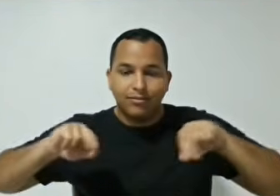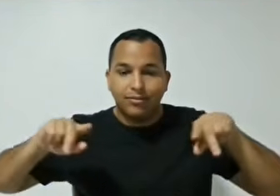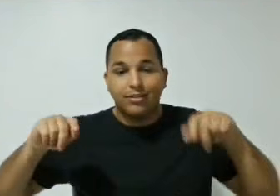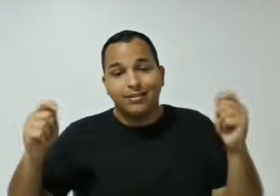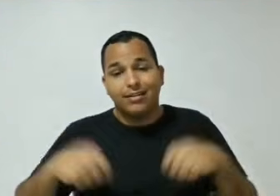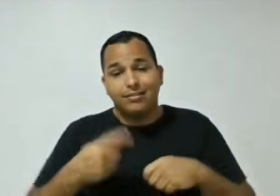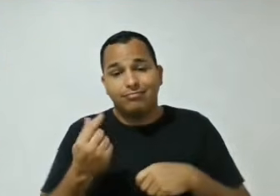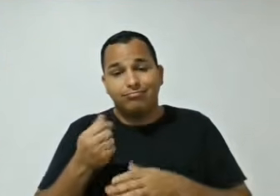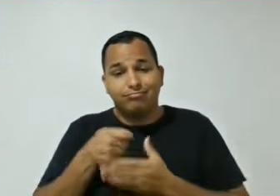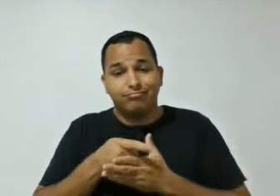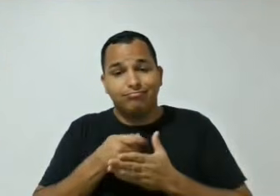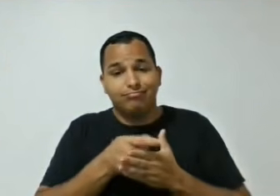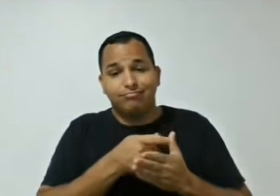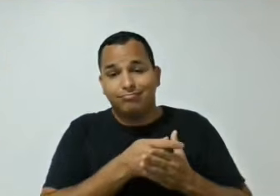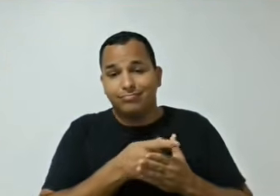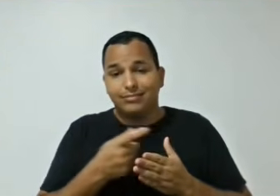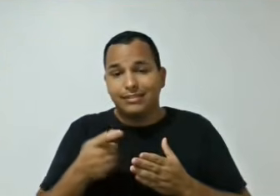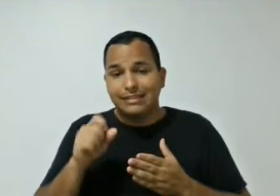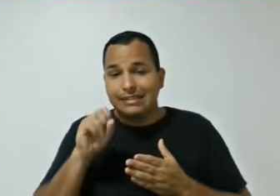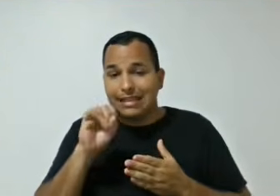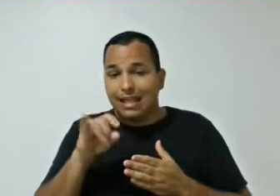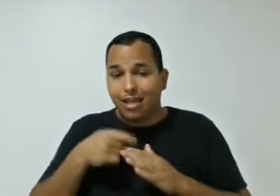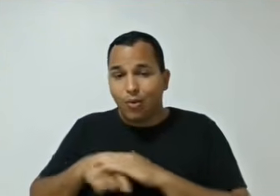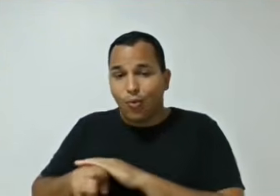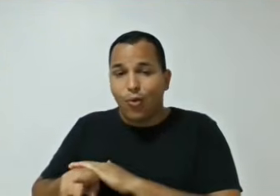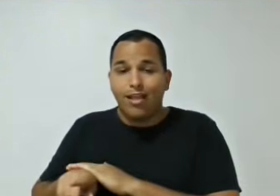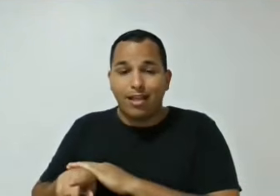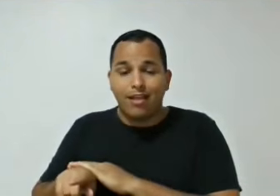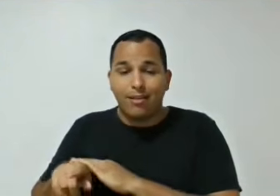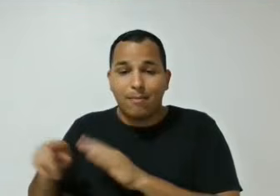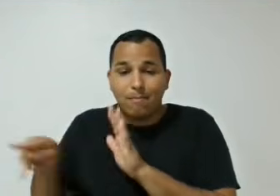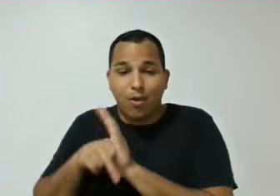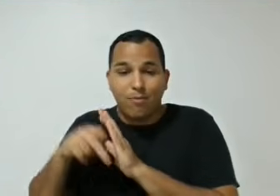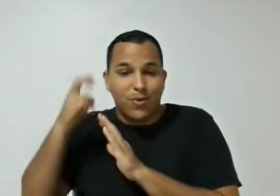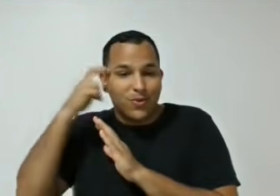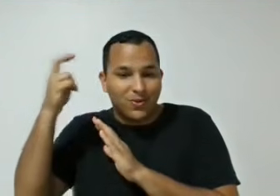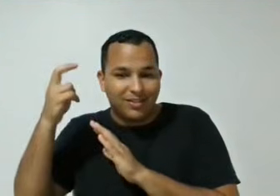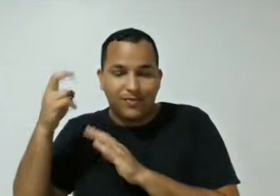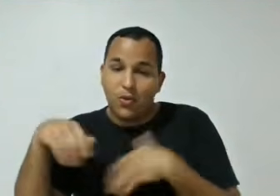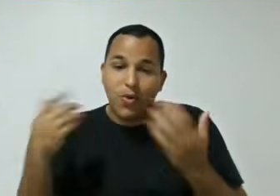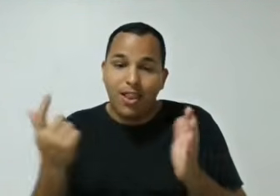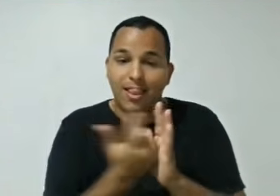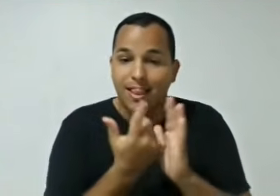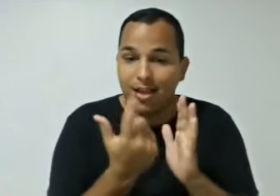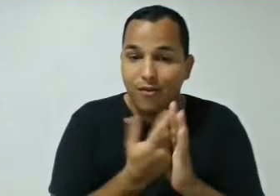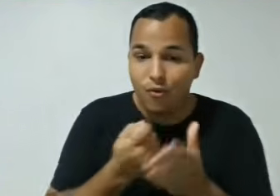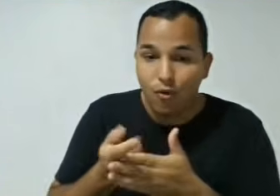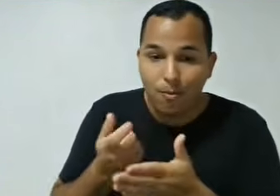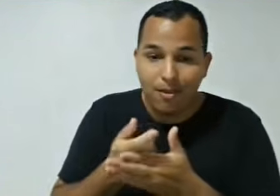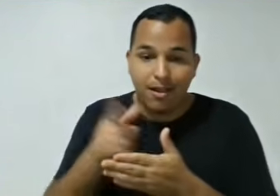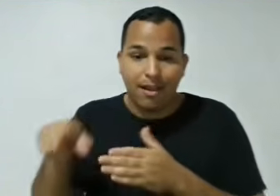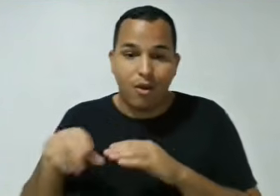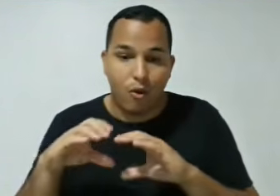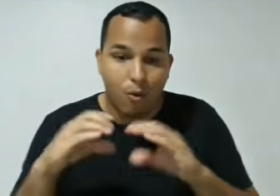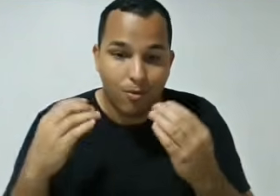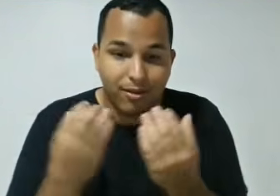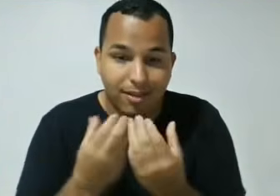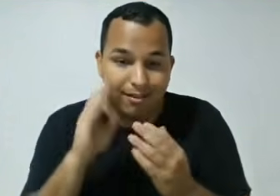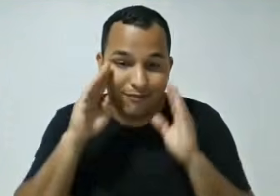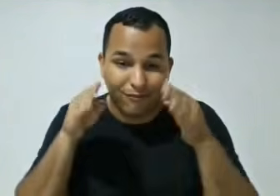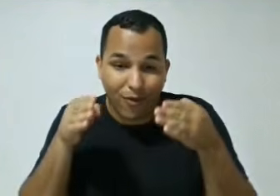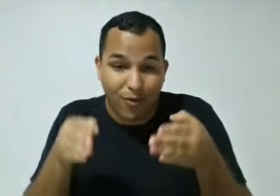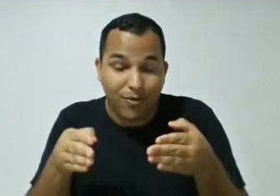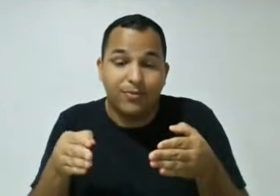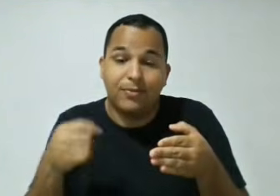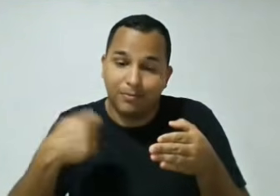Caixa Cultural. Uma aquisição de livros que seja muito específica para essa comunidade aqui, poderia ser coberto por essa